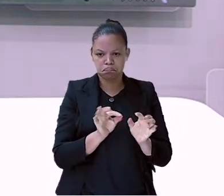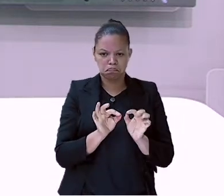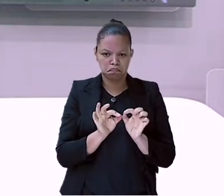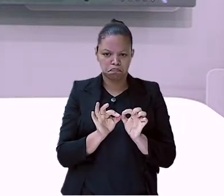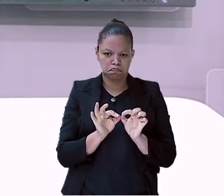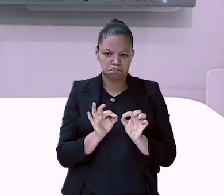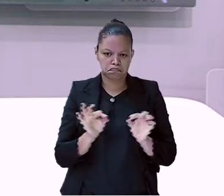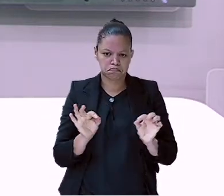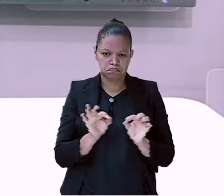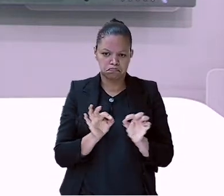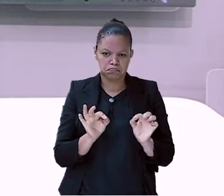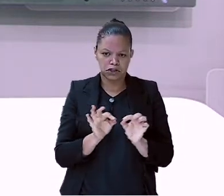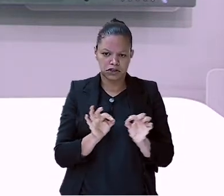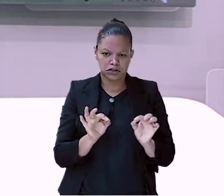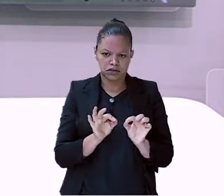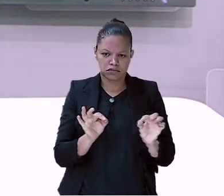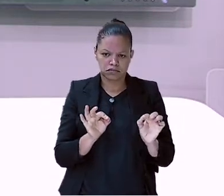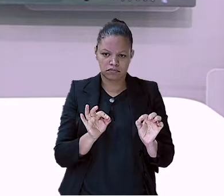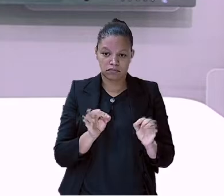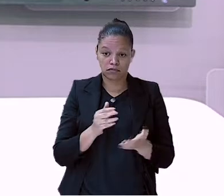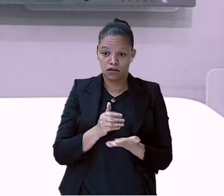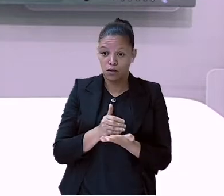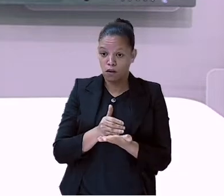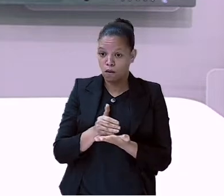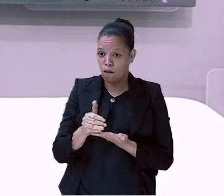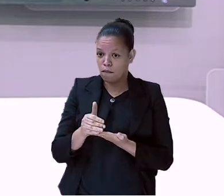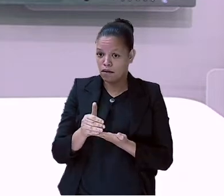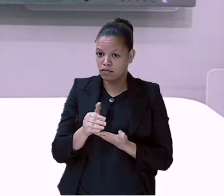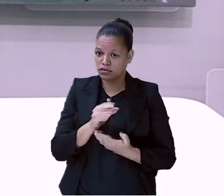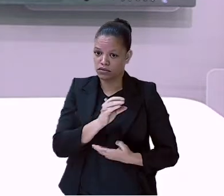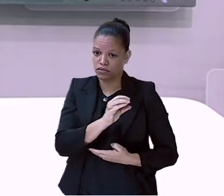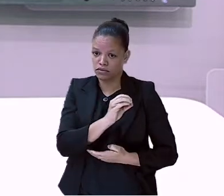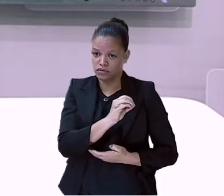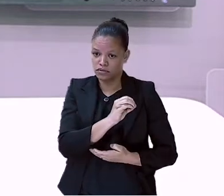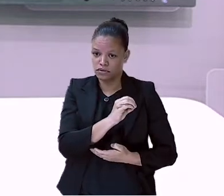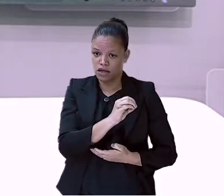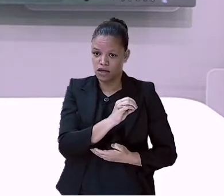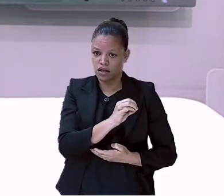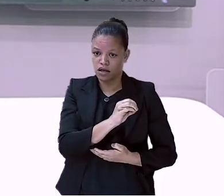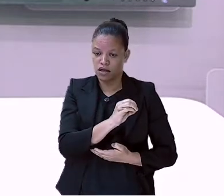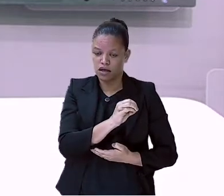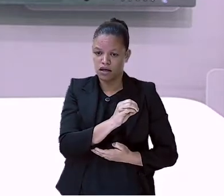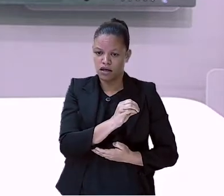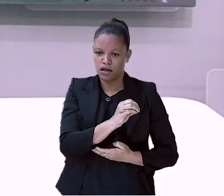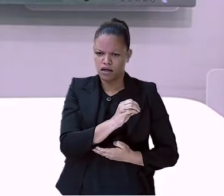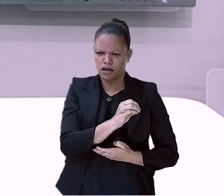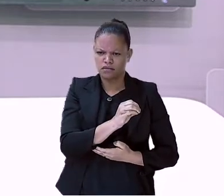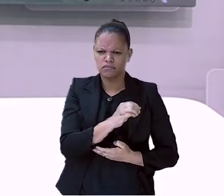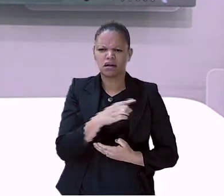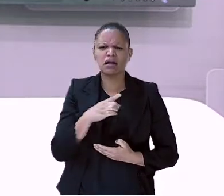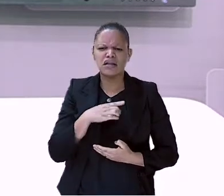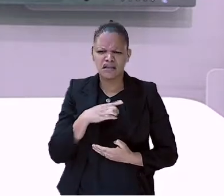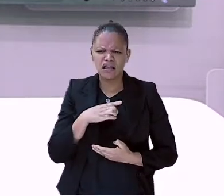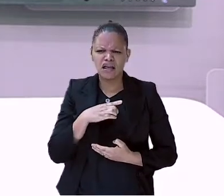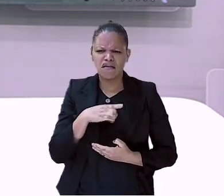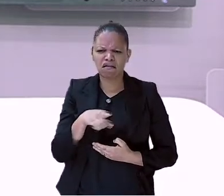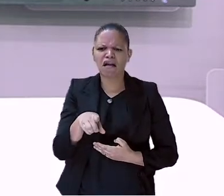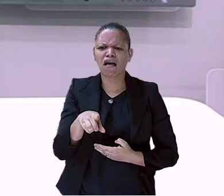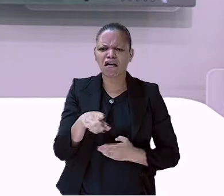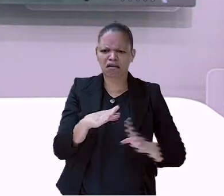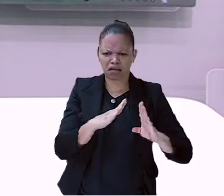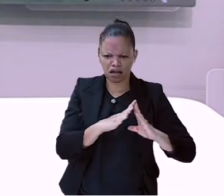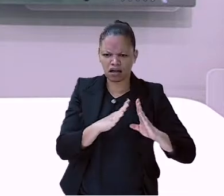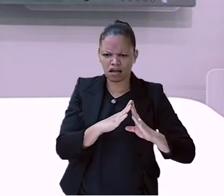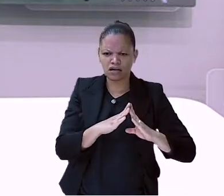0. Se você tem aí na sua casa uma régua e um apontador, faça junto comigo,